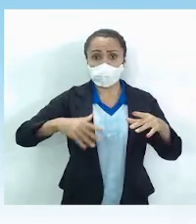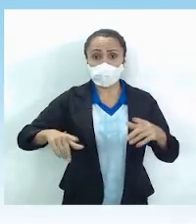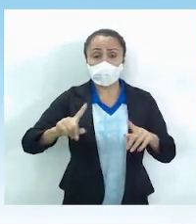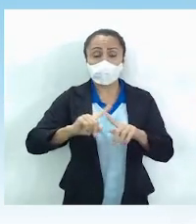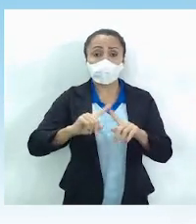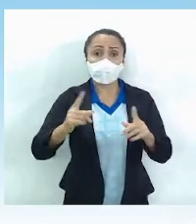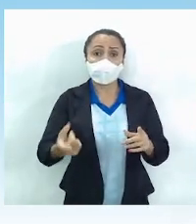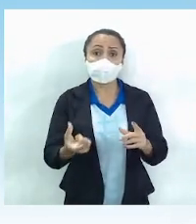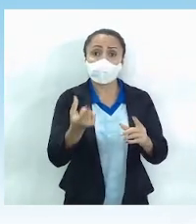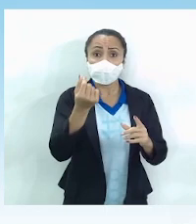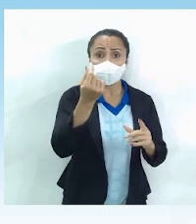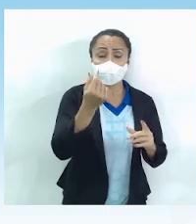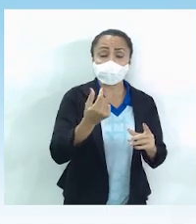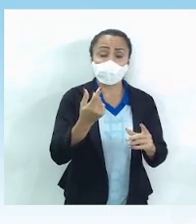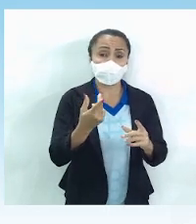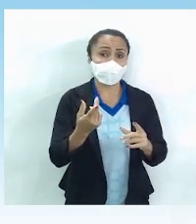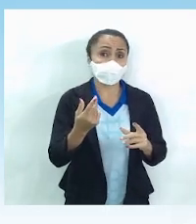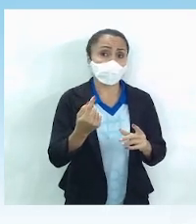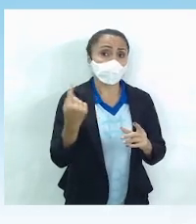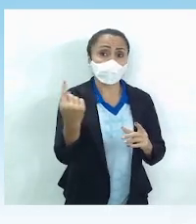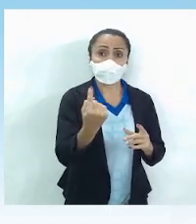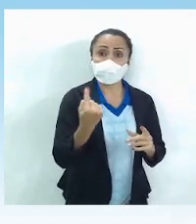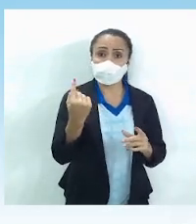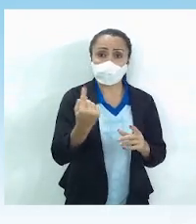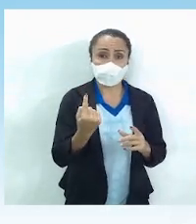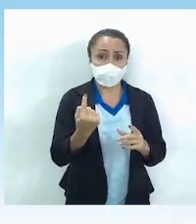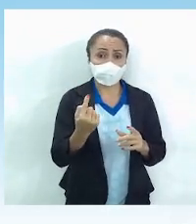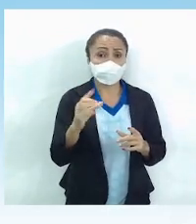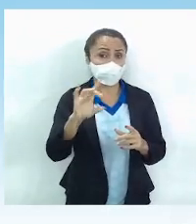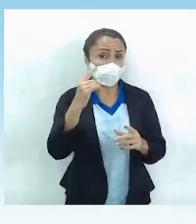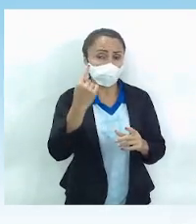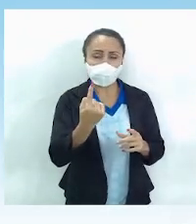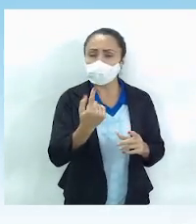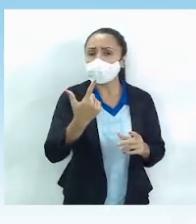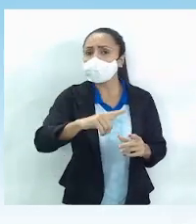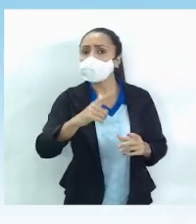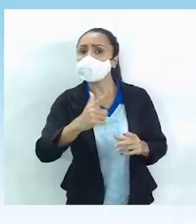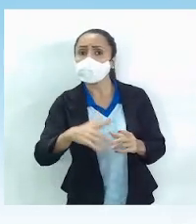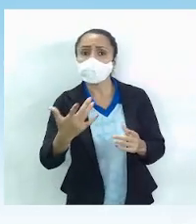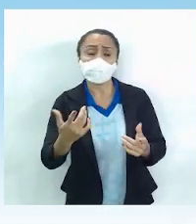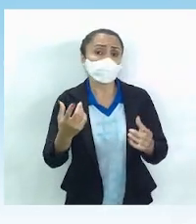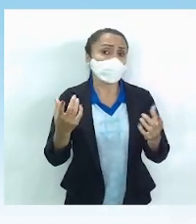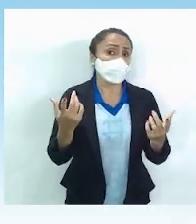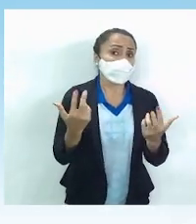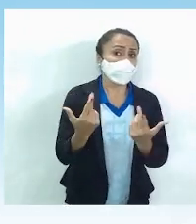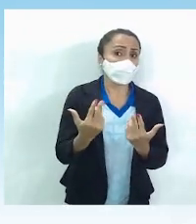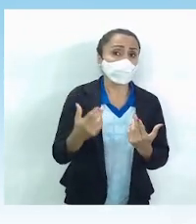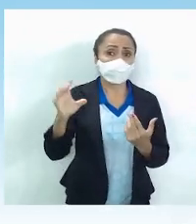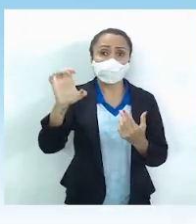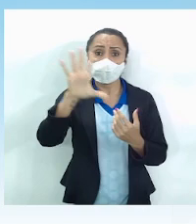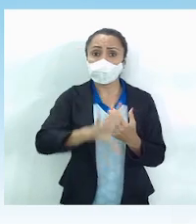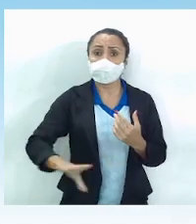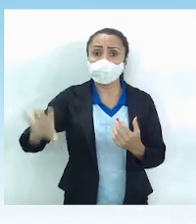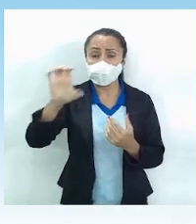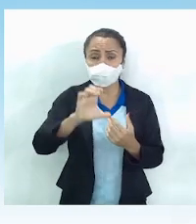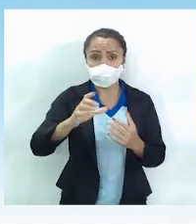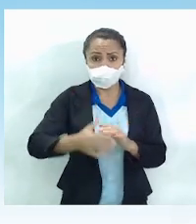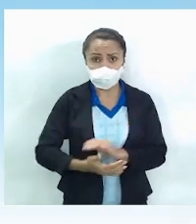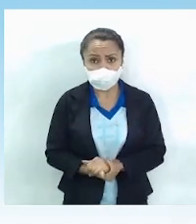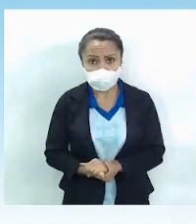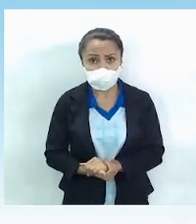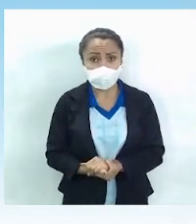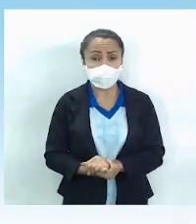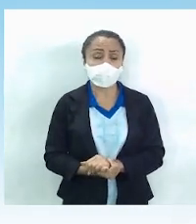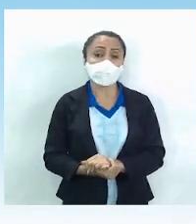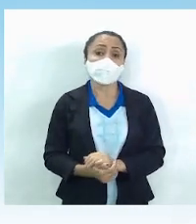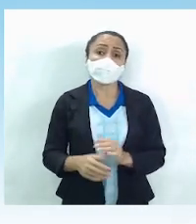única como nós temos na União Europeia, né? Na União Europeia, quem faz o bloco da União Europeia